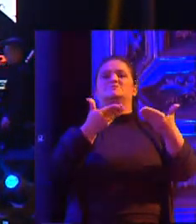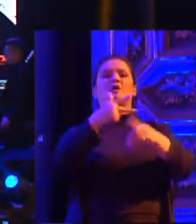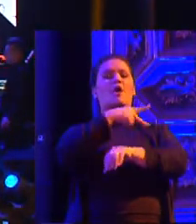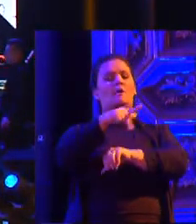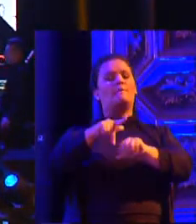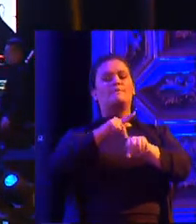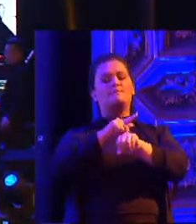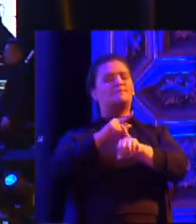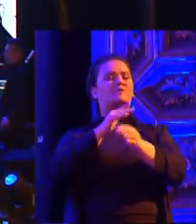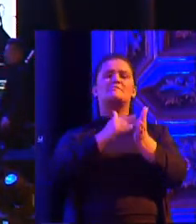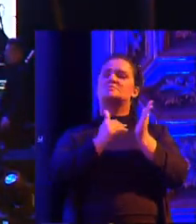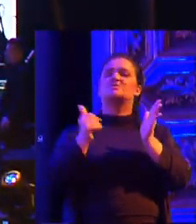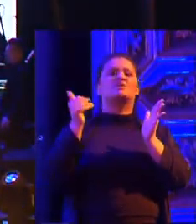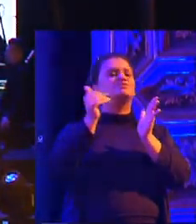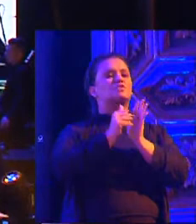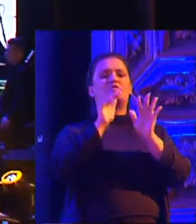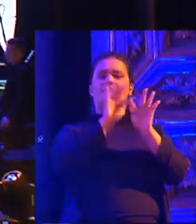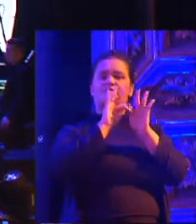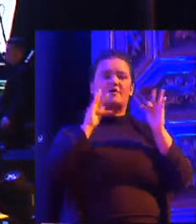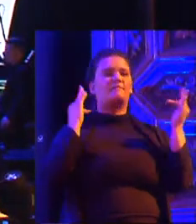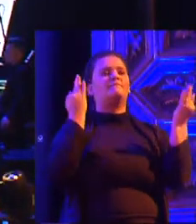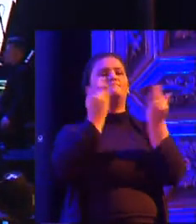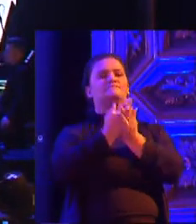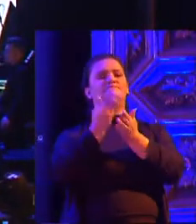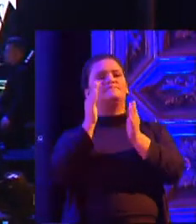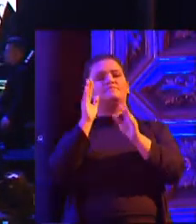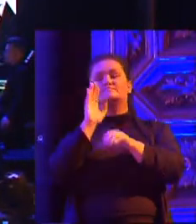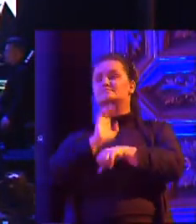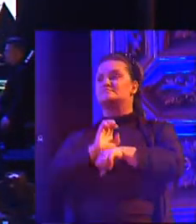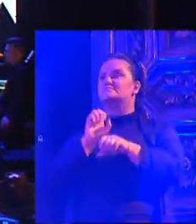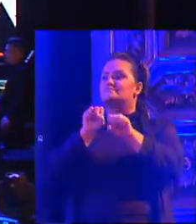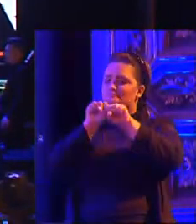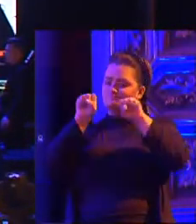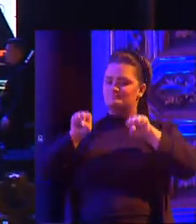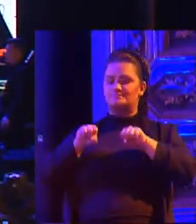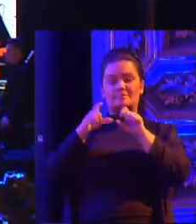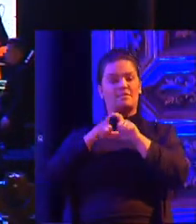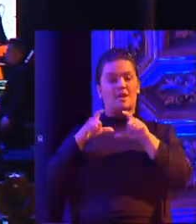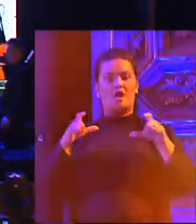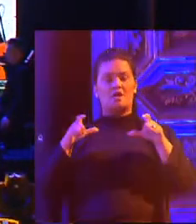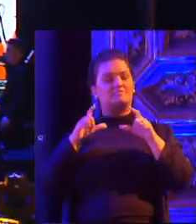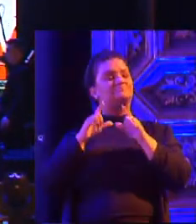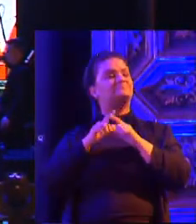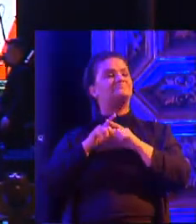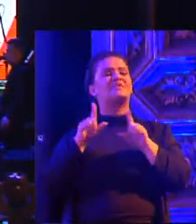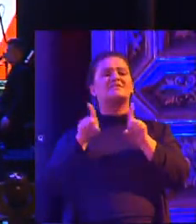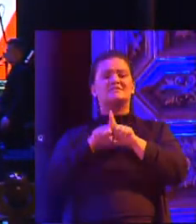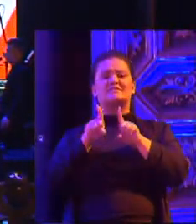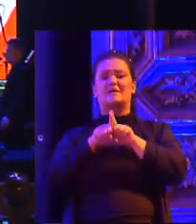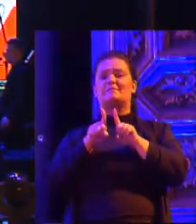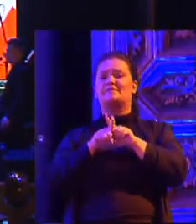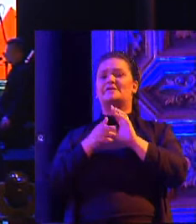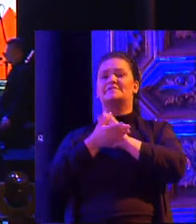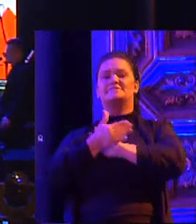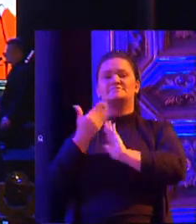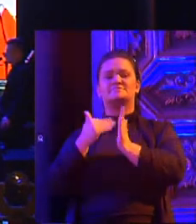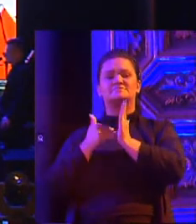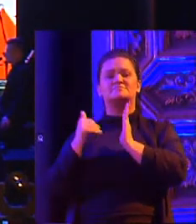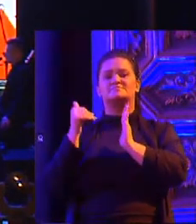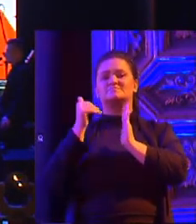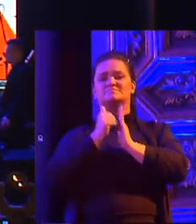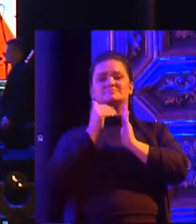prêmio a toda a nossa família, que é o nosso esteio maior, e a todos vocês. Dedico também a minha colega ali, Ruth